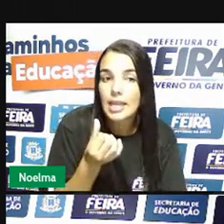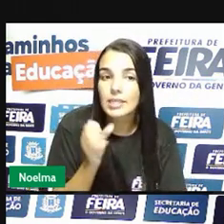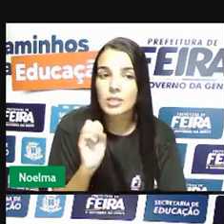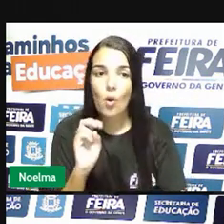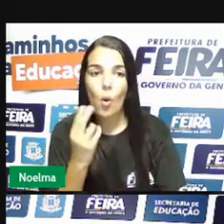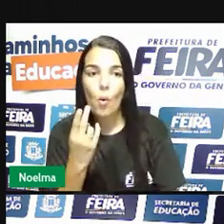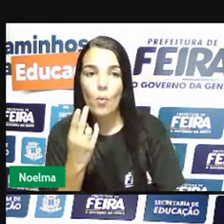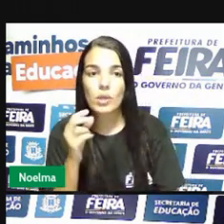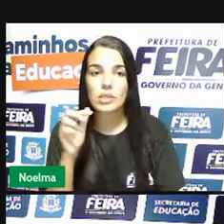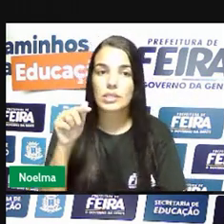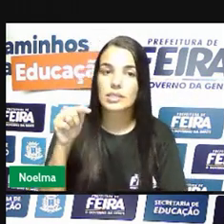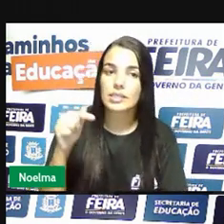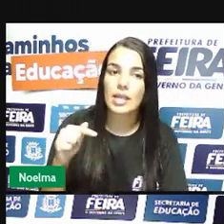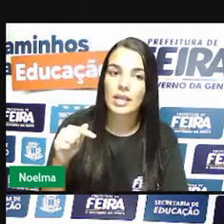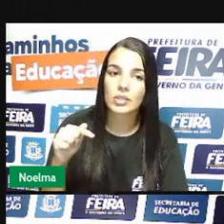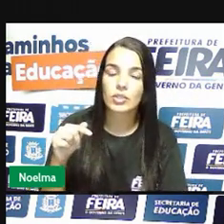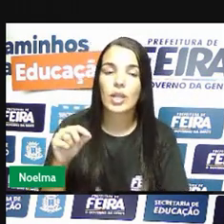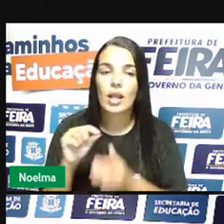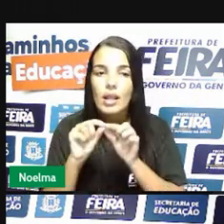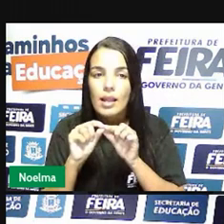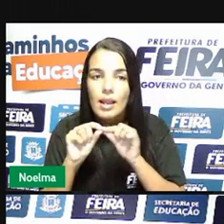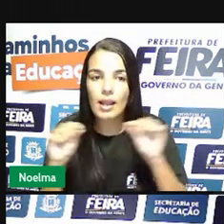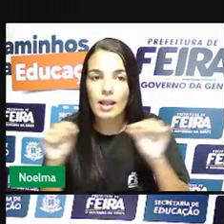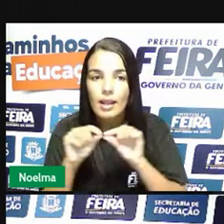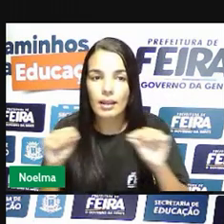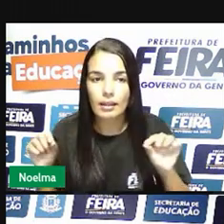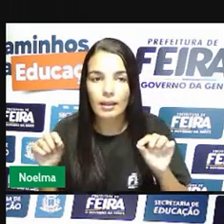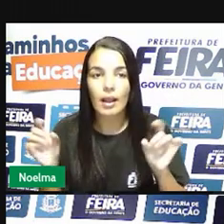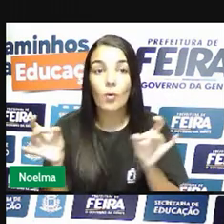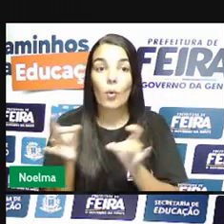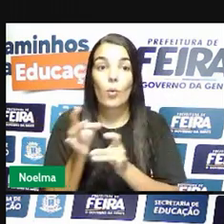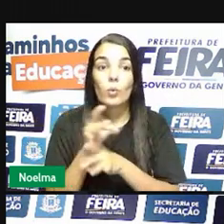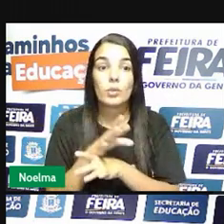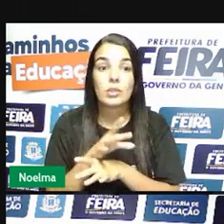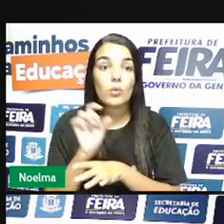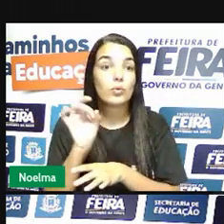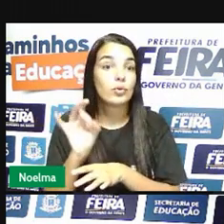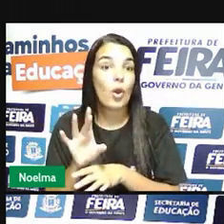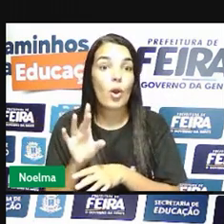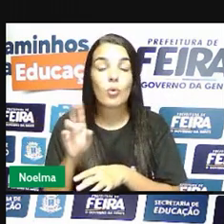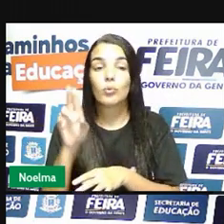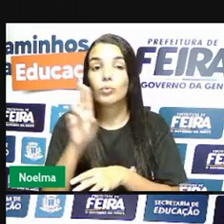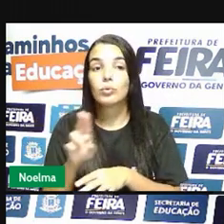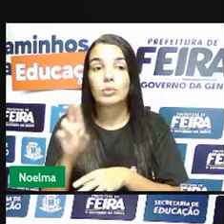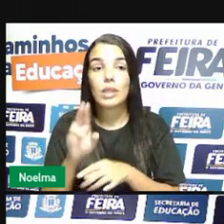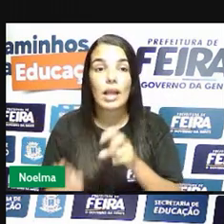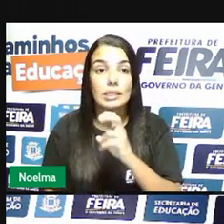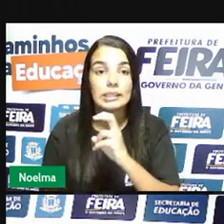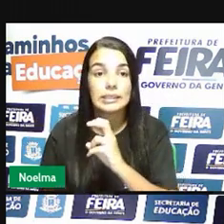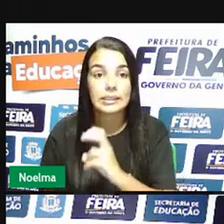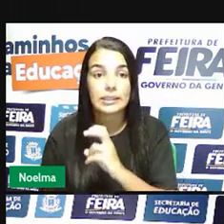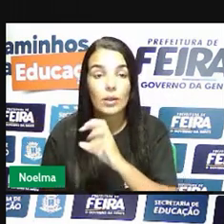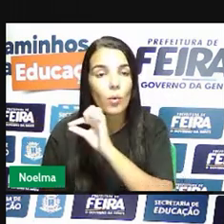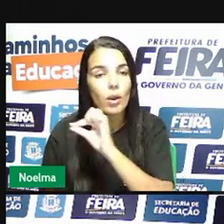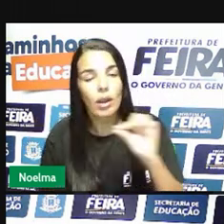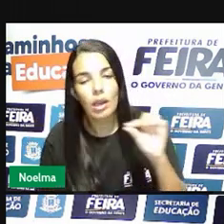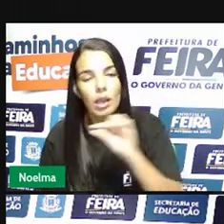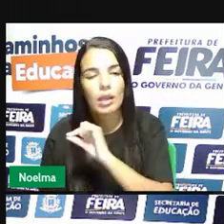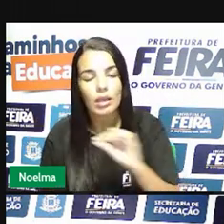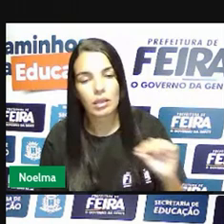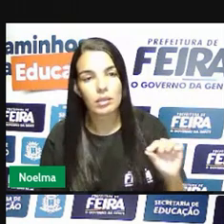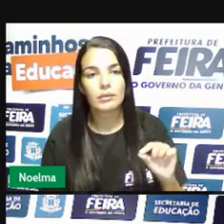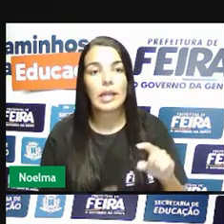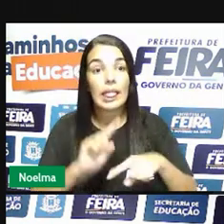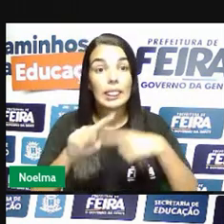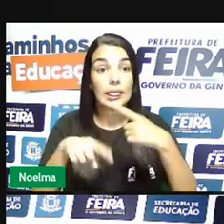e a conclusão, utilizando 5 linhas. É isso que a PRO quer que vocês façam, certo? Depois que